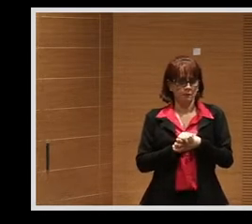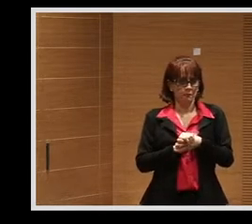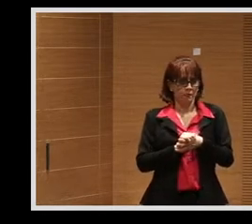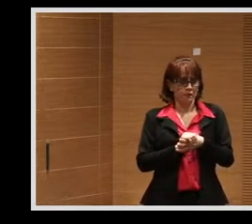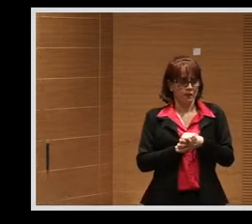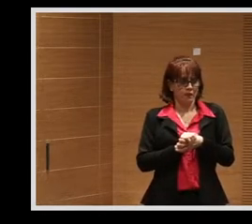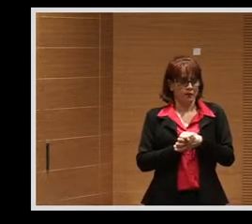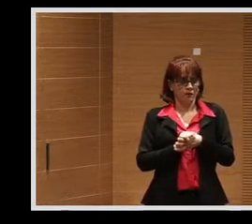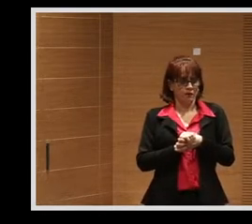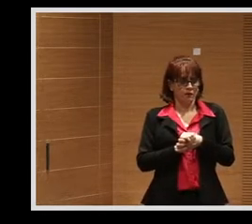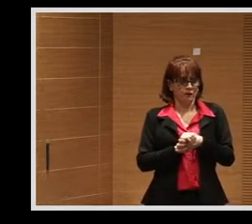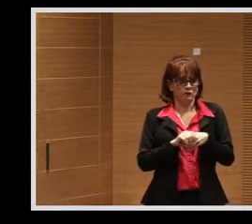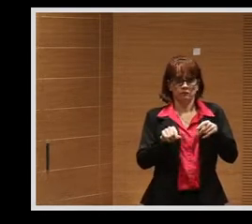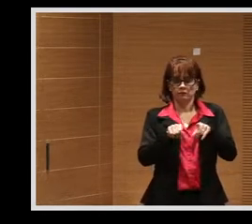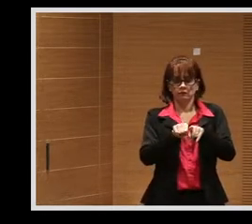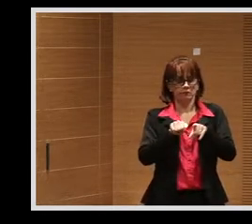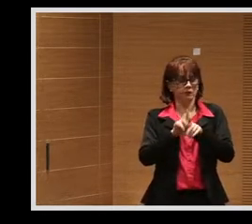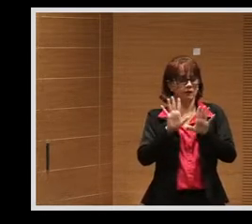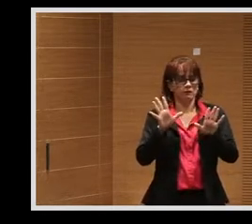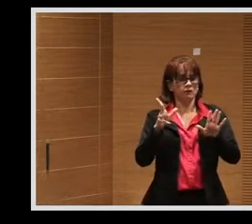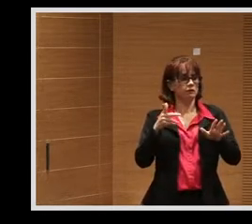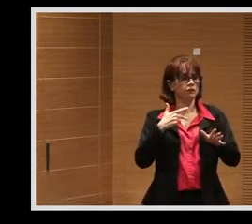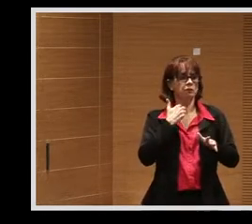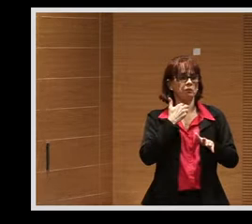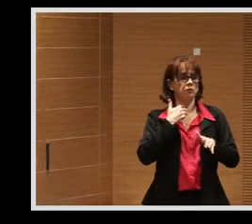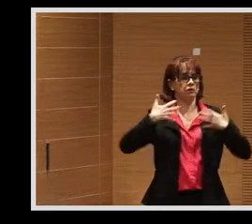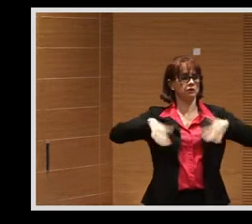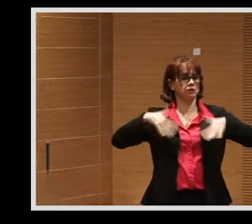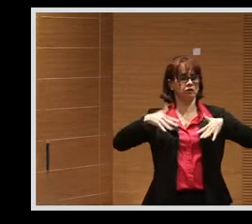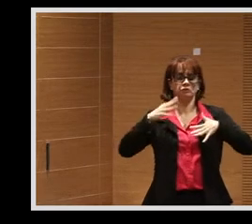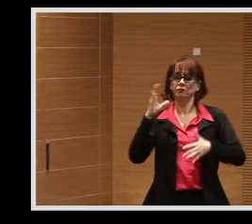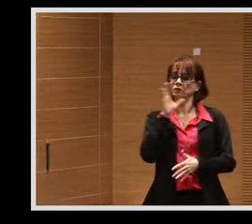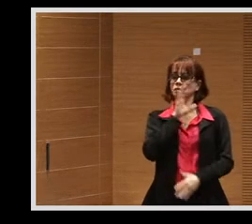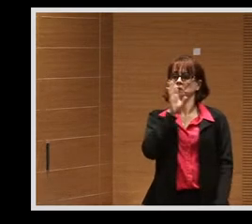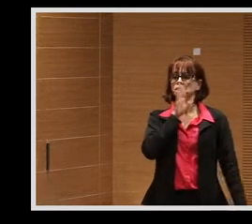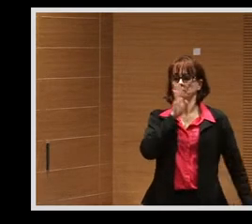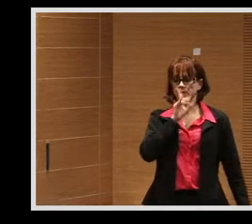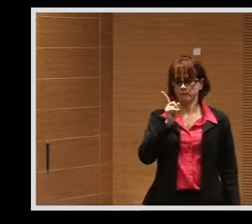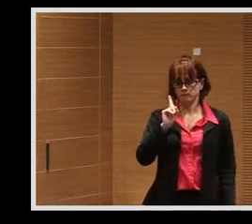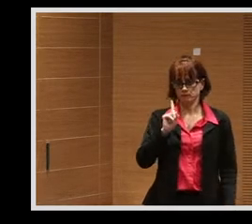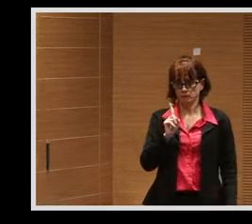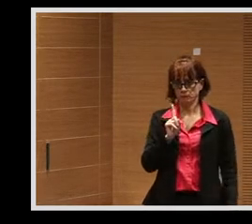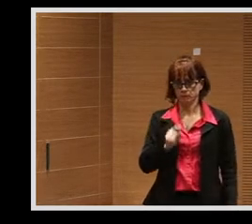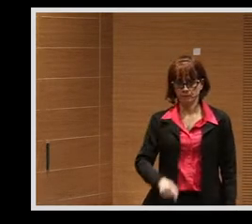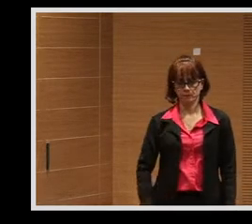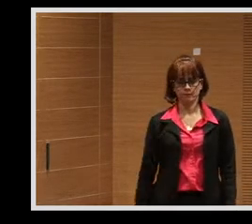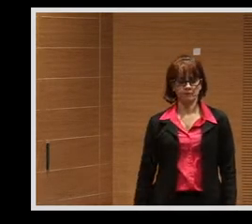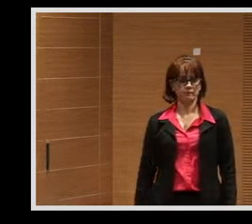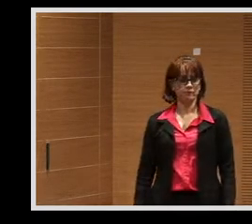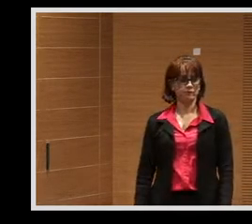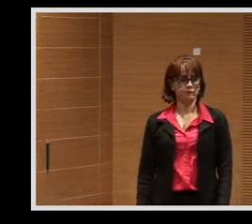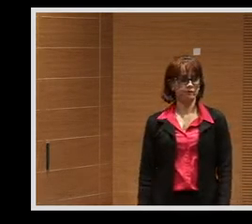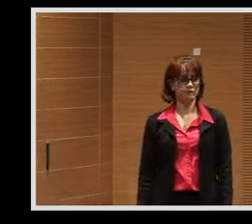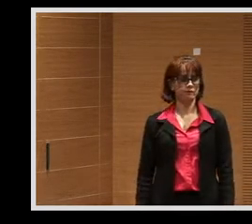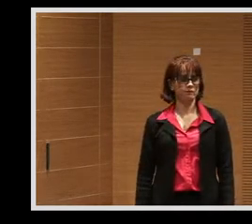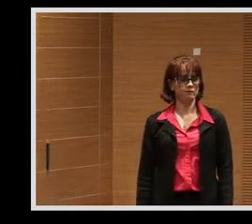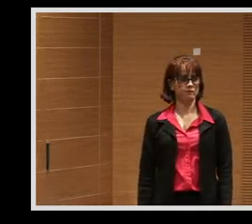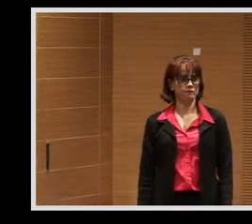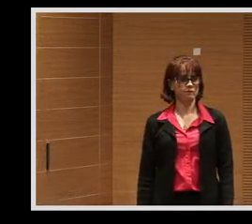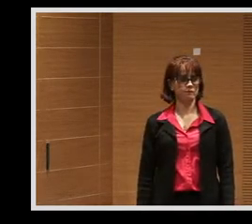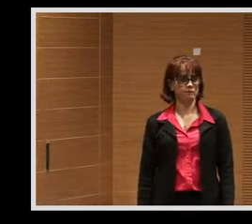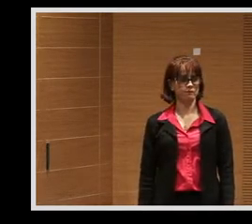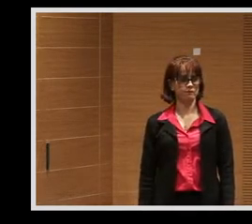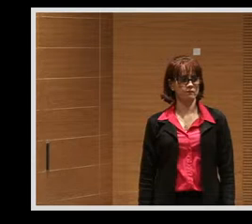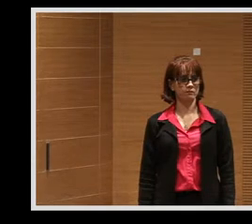deixando capturar pelo desespero, pela urgência. Né? Então, falar alguns comentários